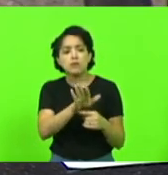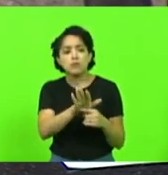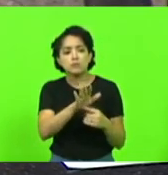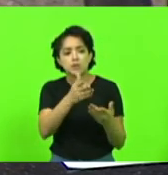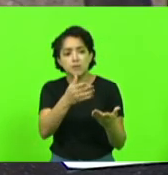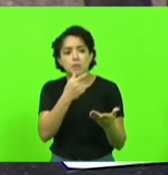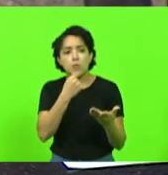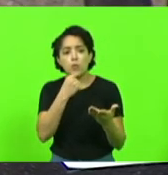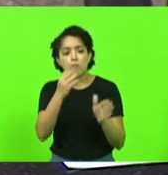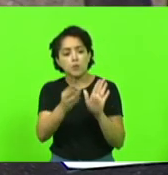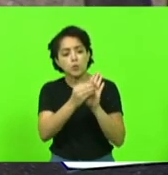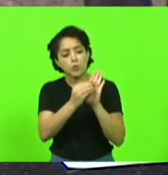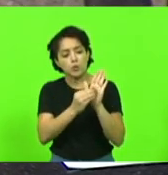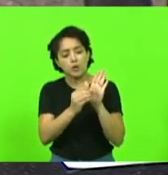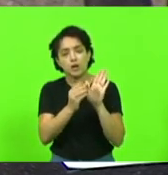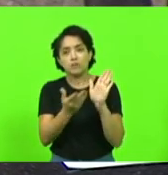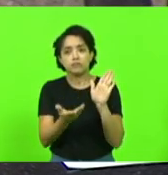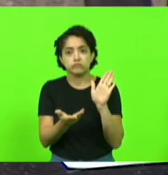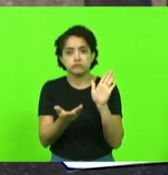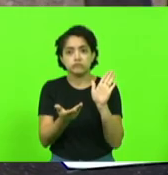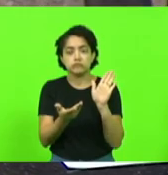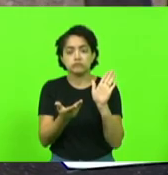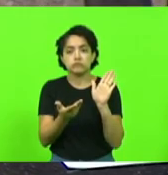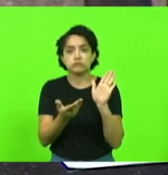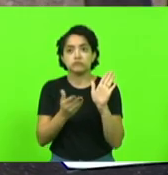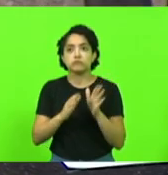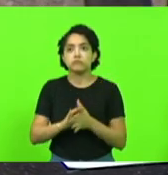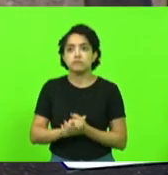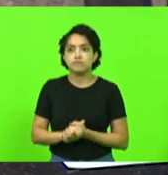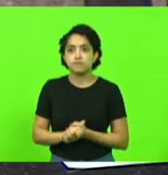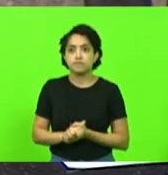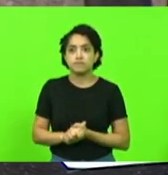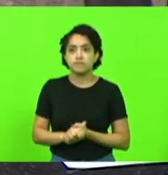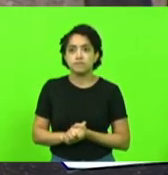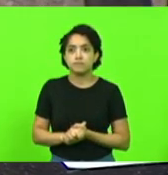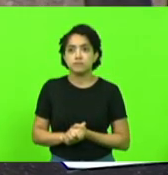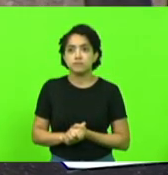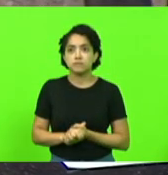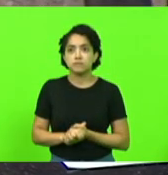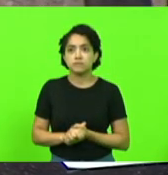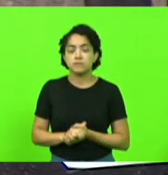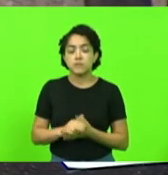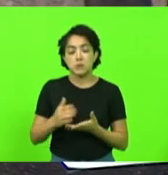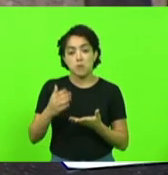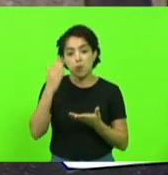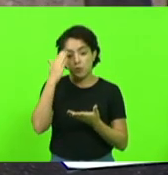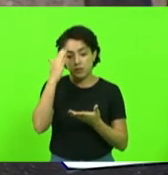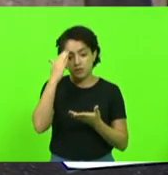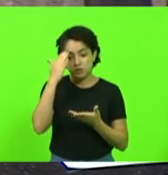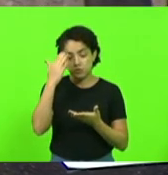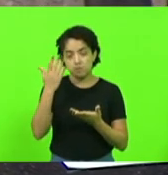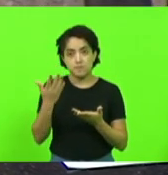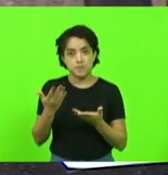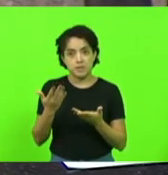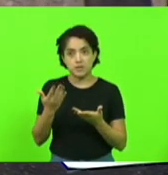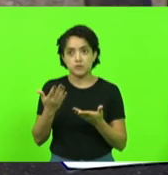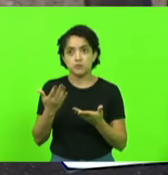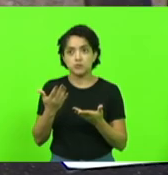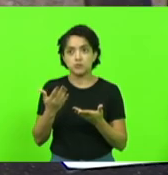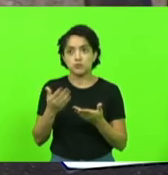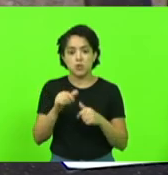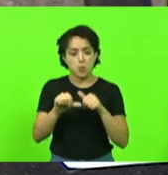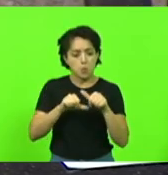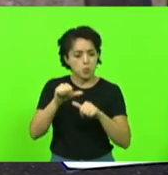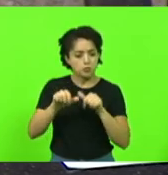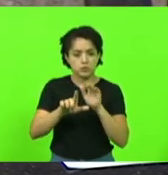um, por que não contemplar o homem? Então, na minha concepção, não descaracteriza absolutamente